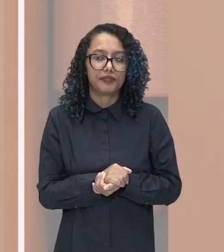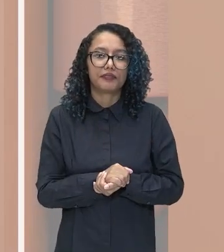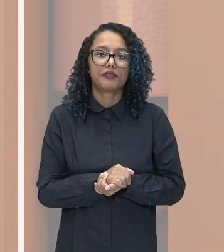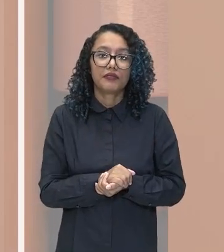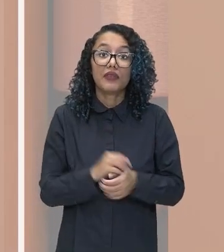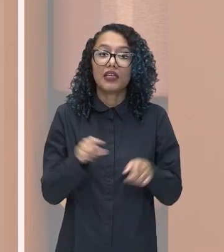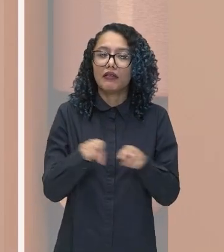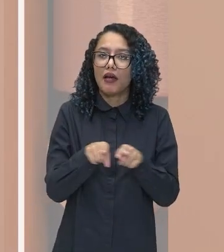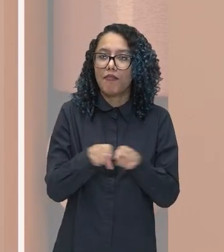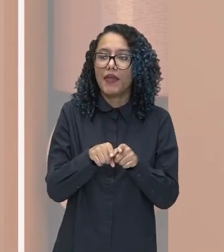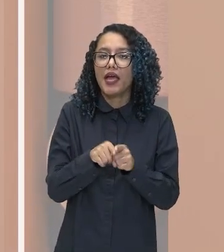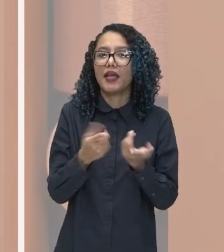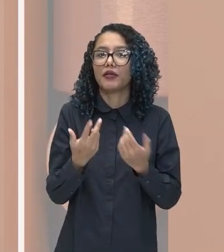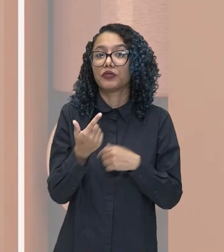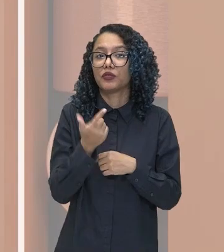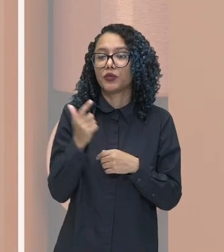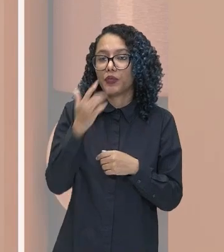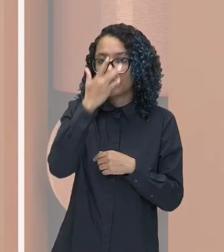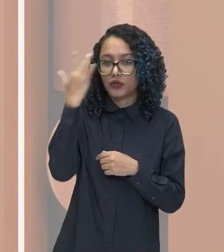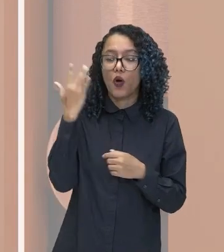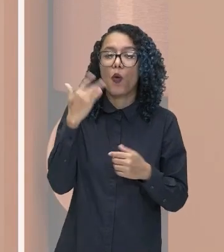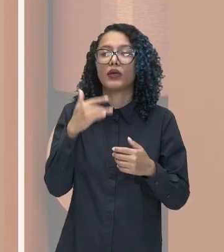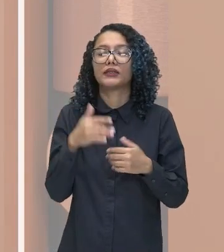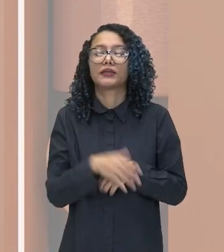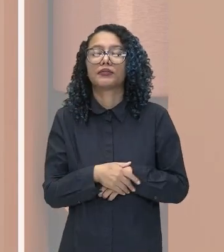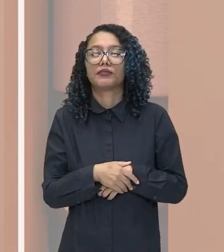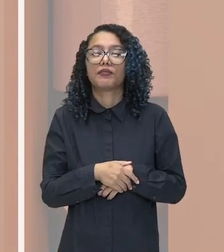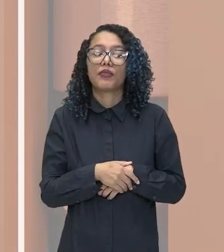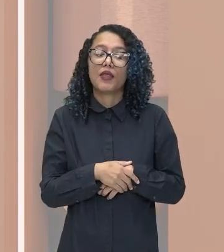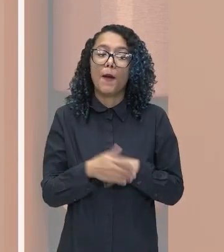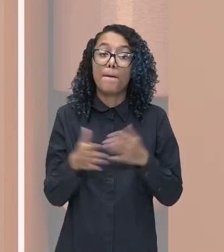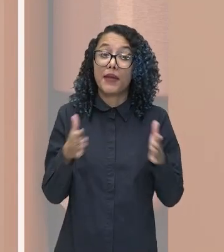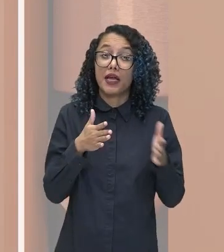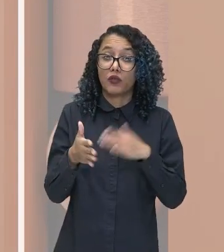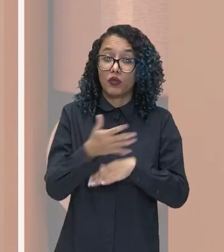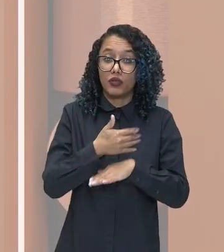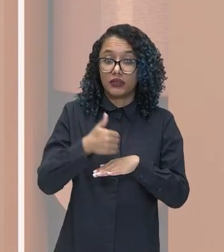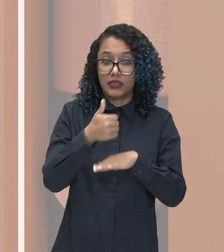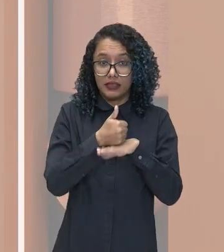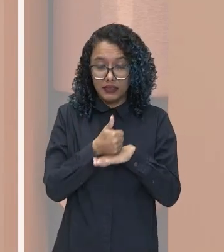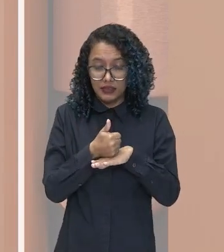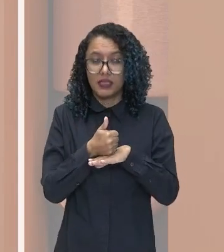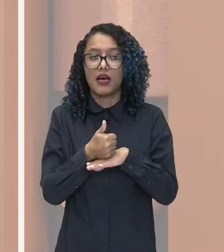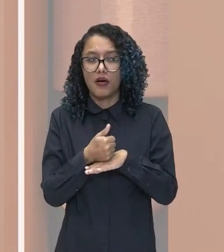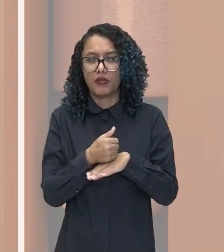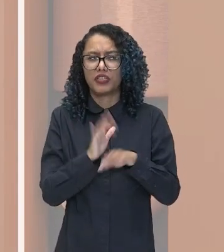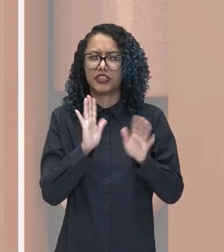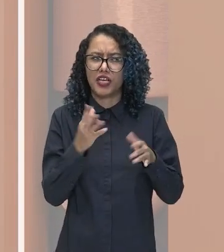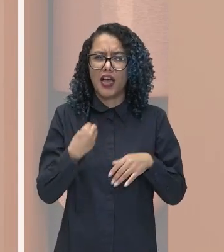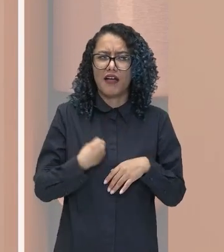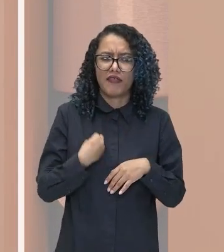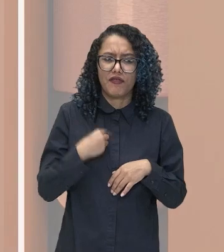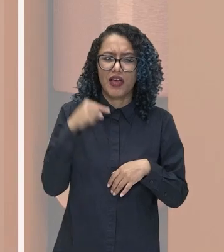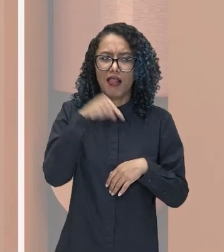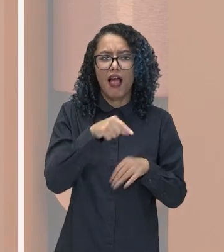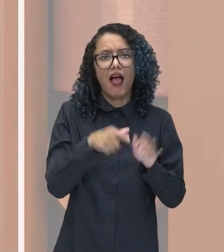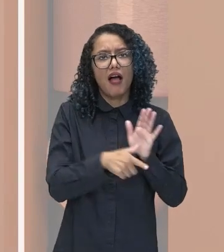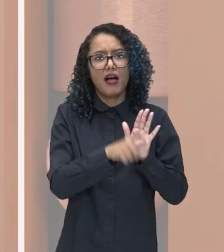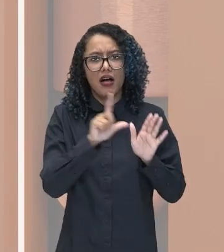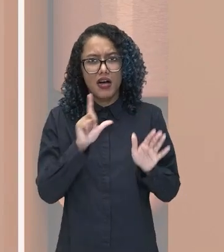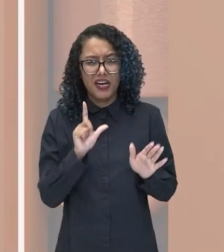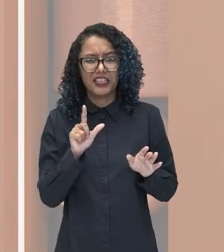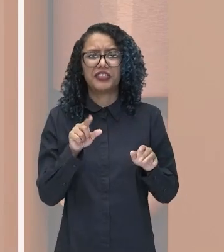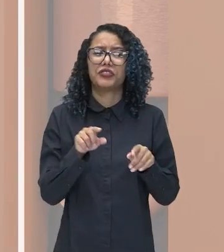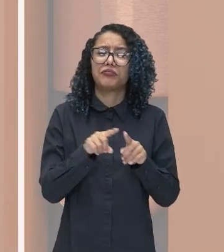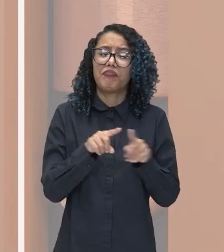período da colonização, dos habitantes que ali já existiam, mesmo sendo exterminados ali do processo histórico, né,